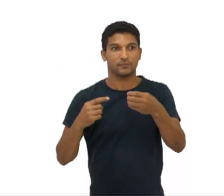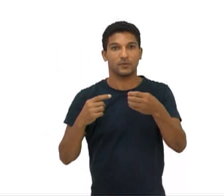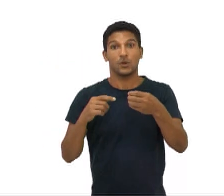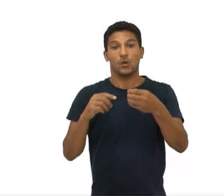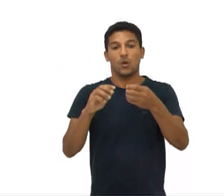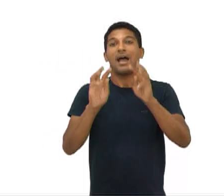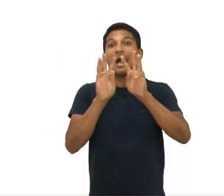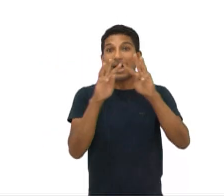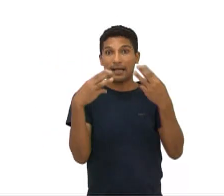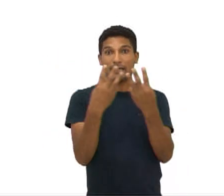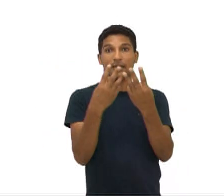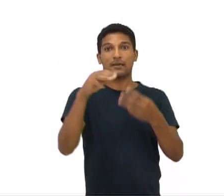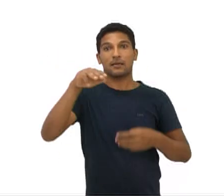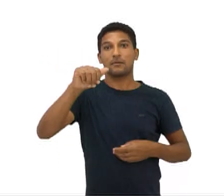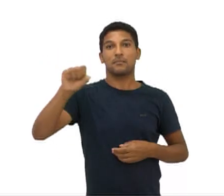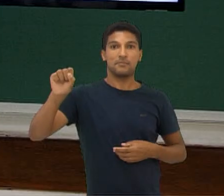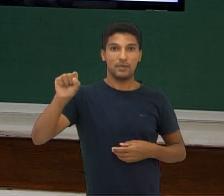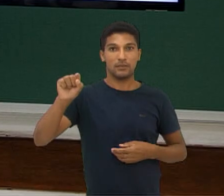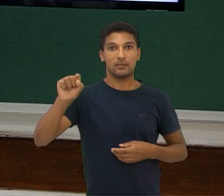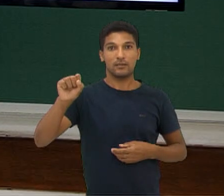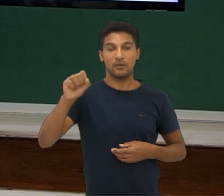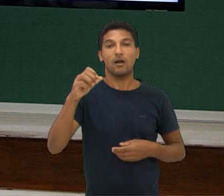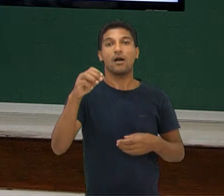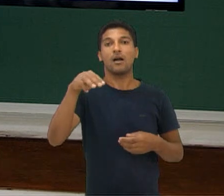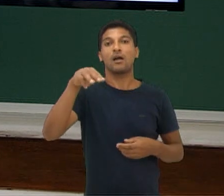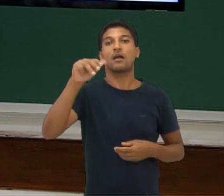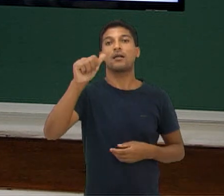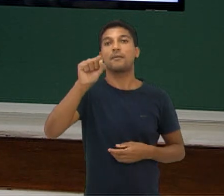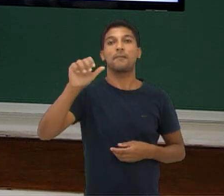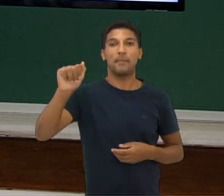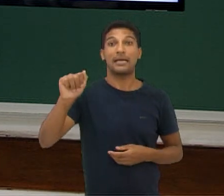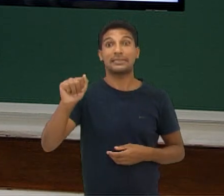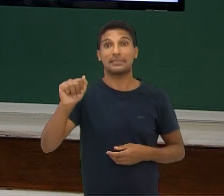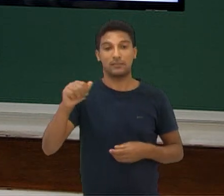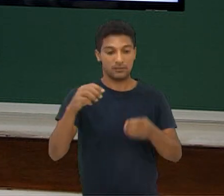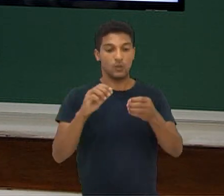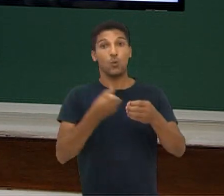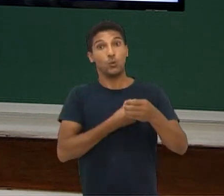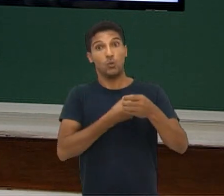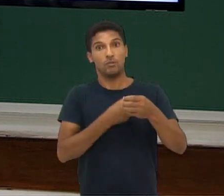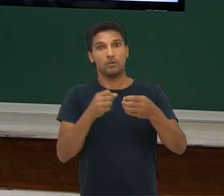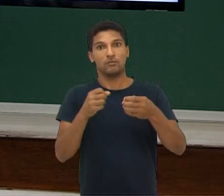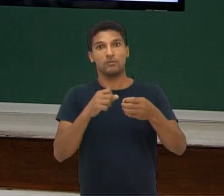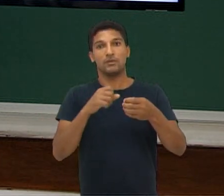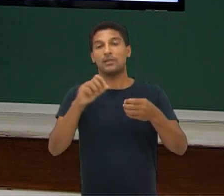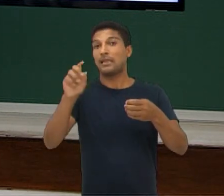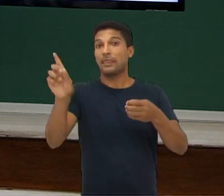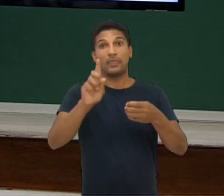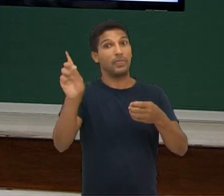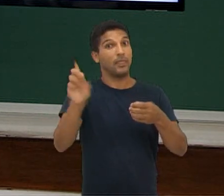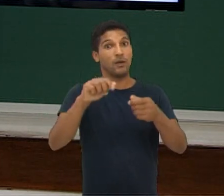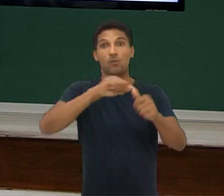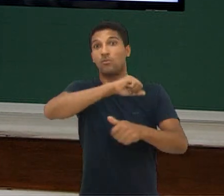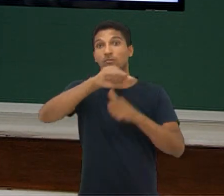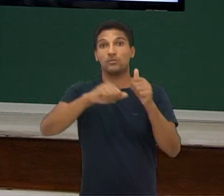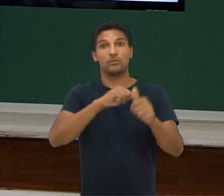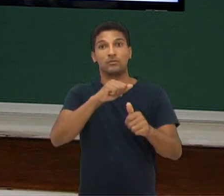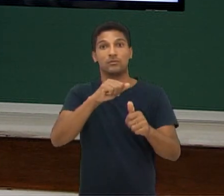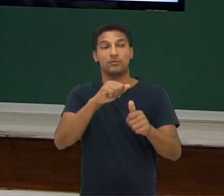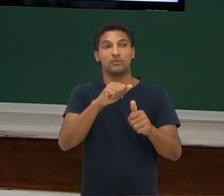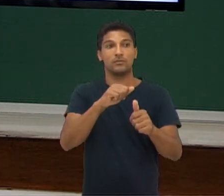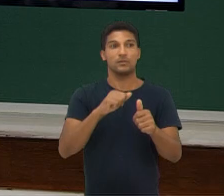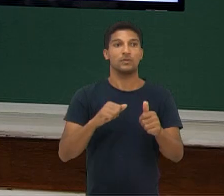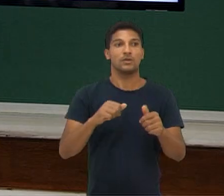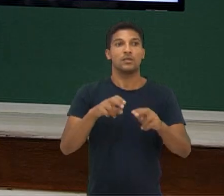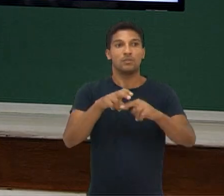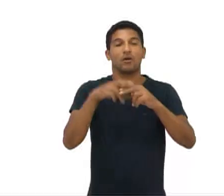de massa não, e eu disse não, se altera, certo? Então ali eu tenho